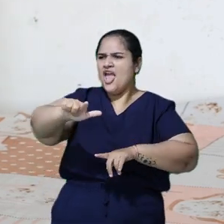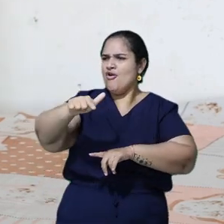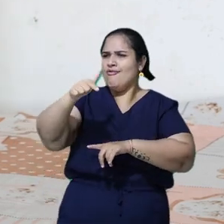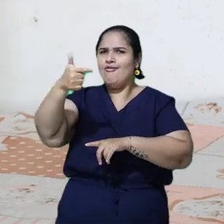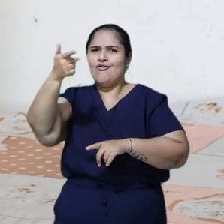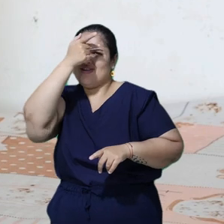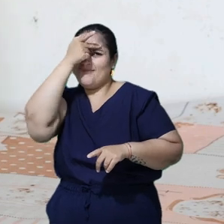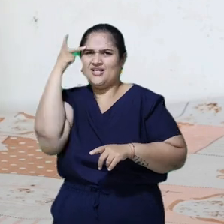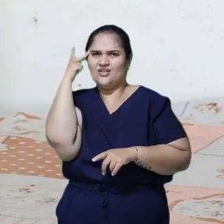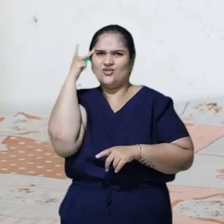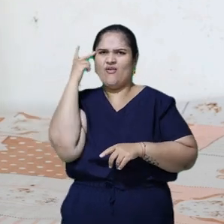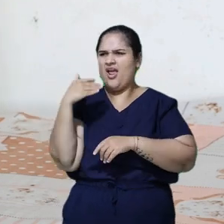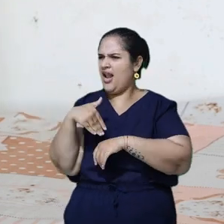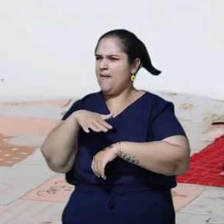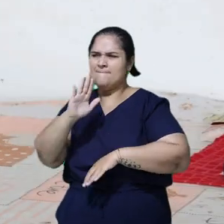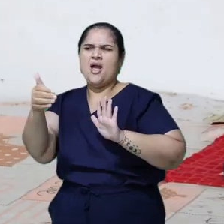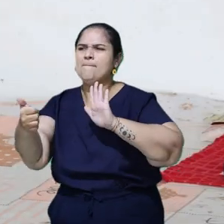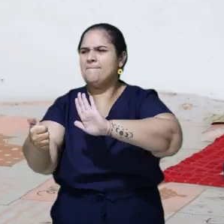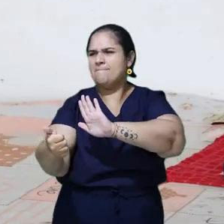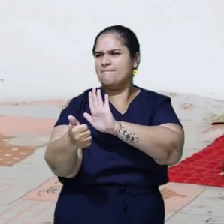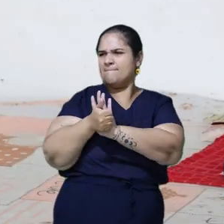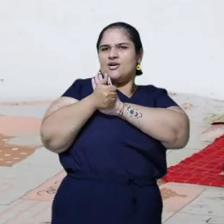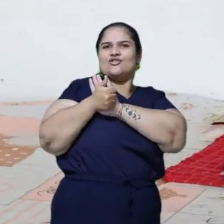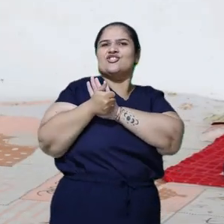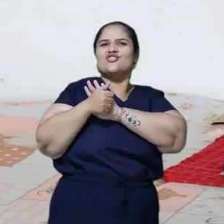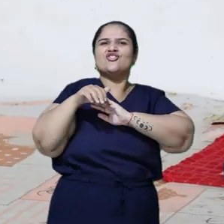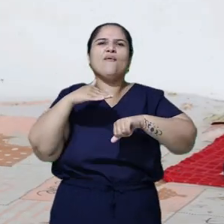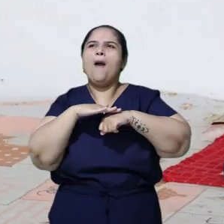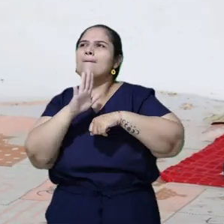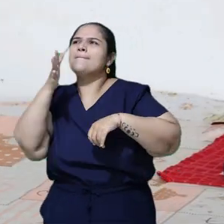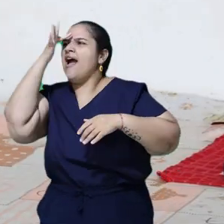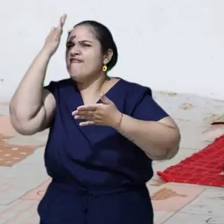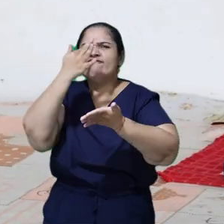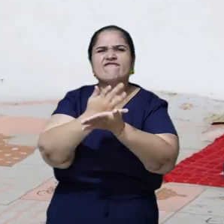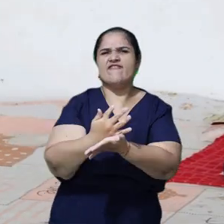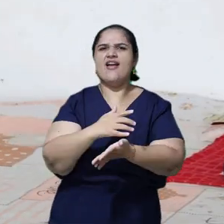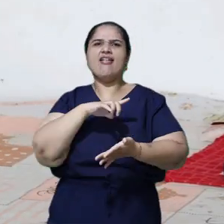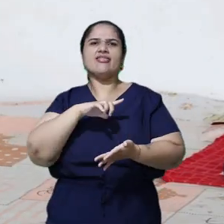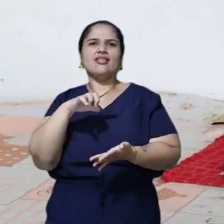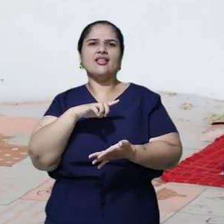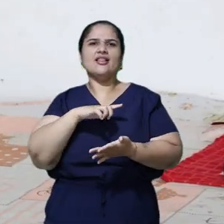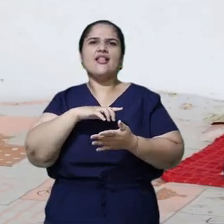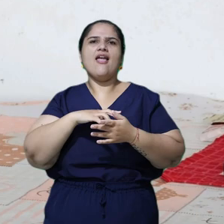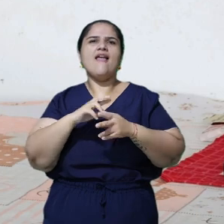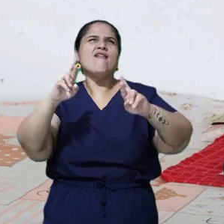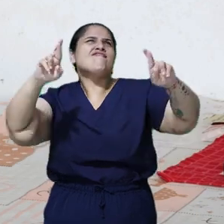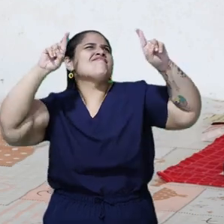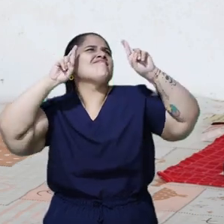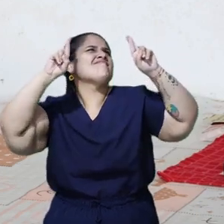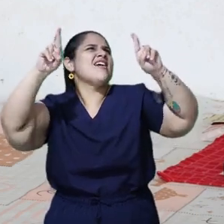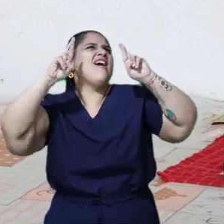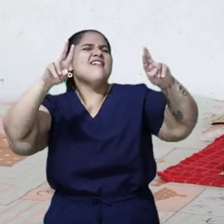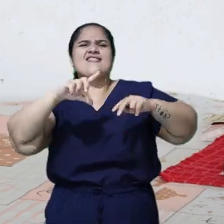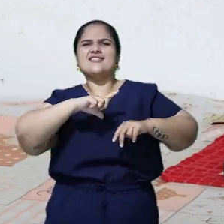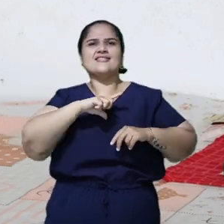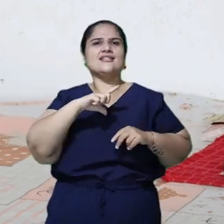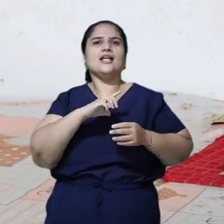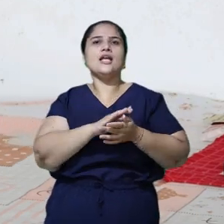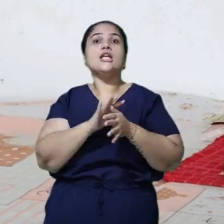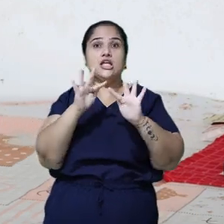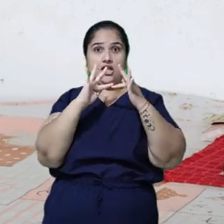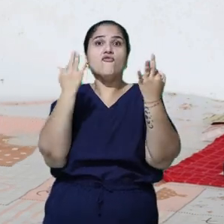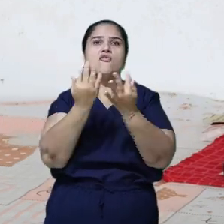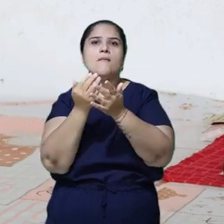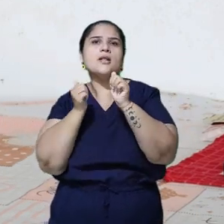ela é uma pessoa muito mais positiva, ela é uma pessoa muito mais cheia de fé e esperança. E a família acompanhou